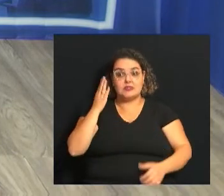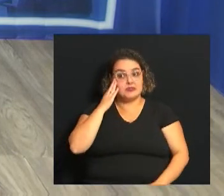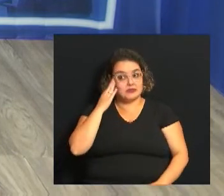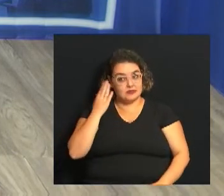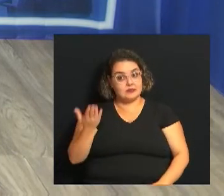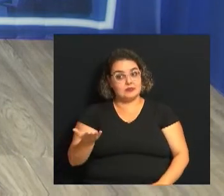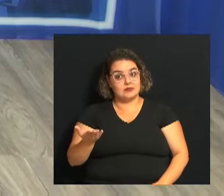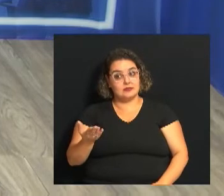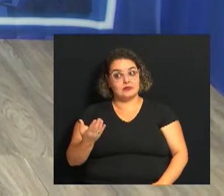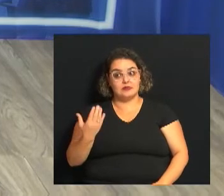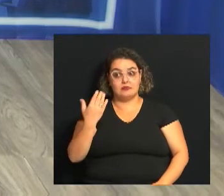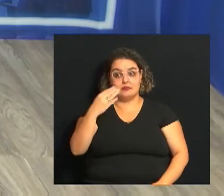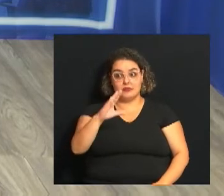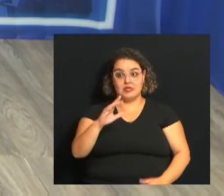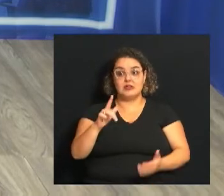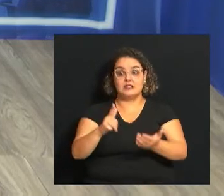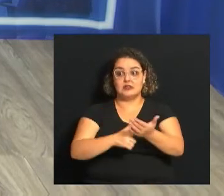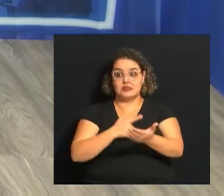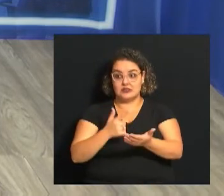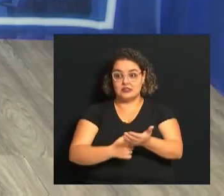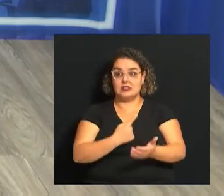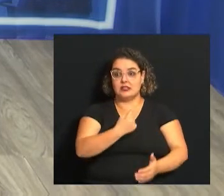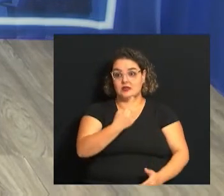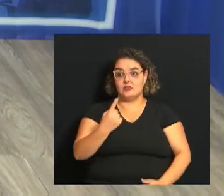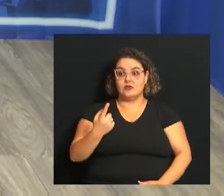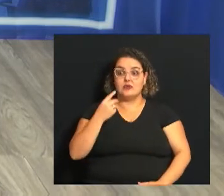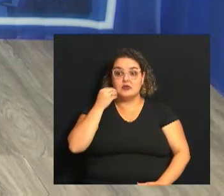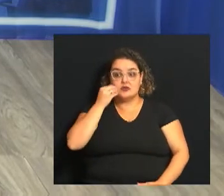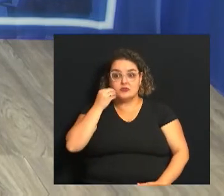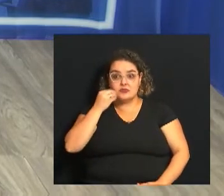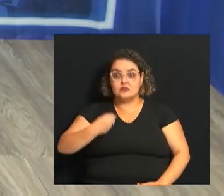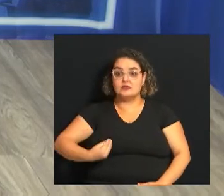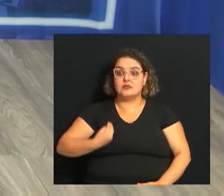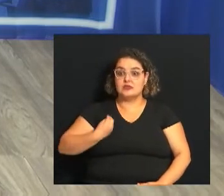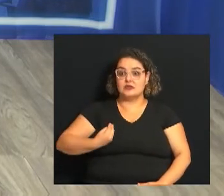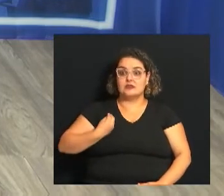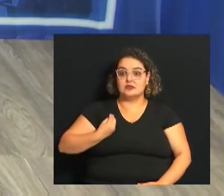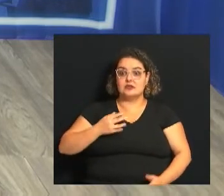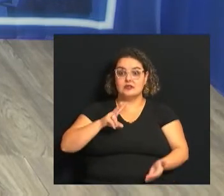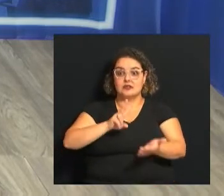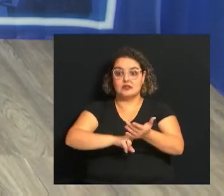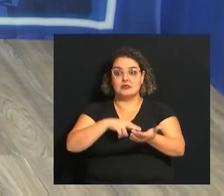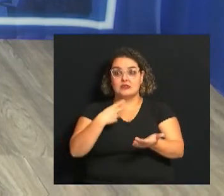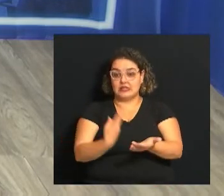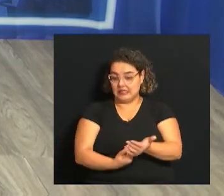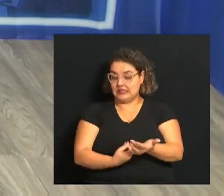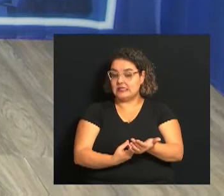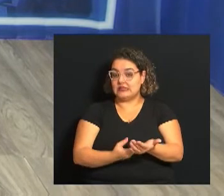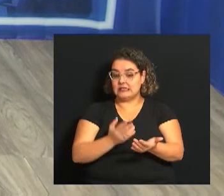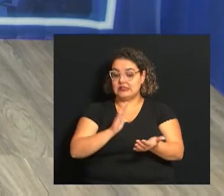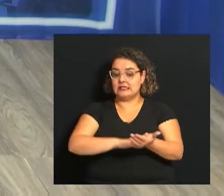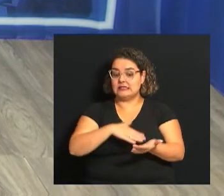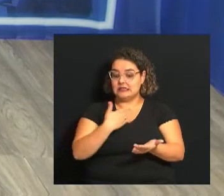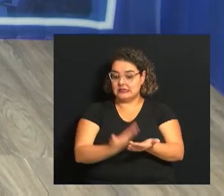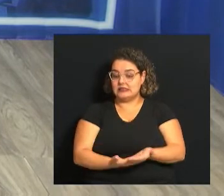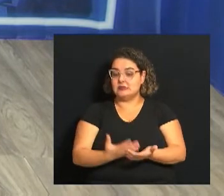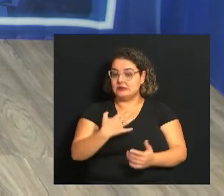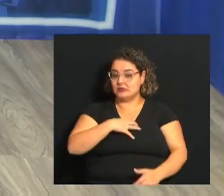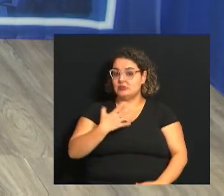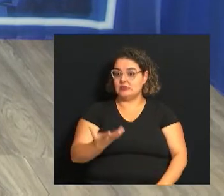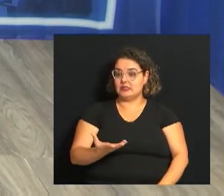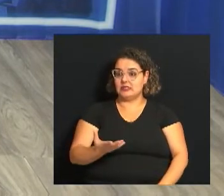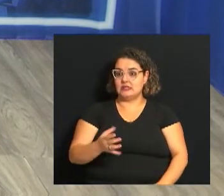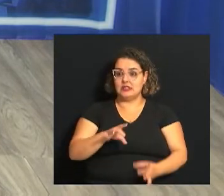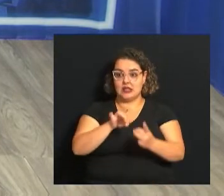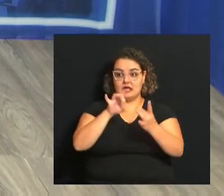momento que você lança o livro, cada um com a sua experiência, com a sua vivência, ele interpreta de uma maneira. Esse feedback tem sido